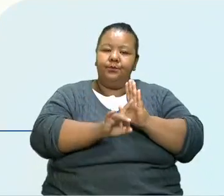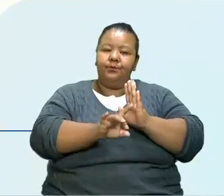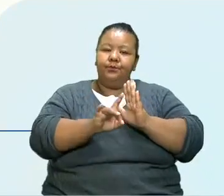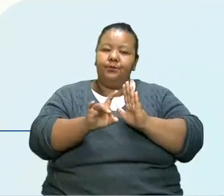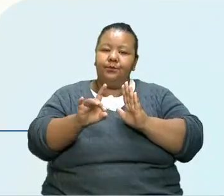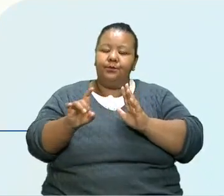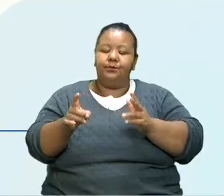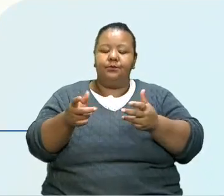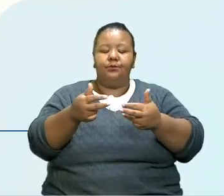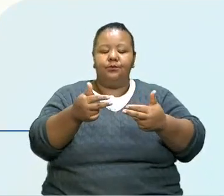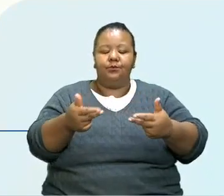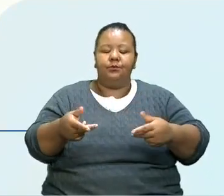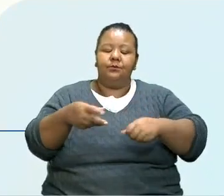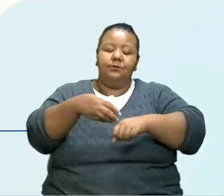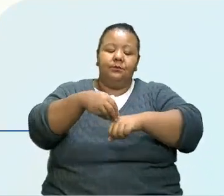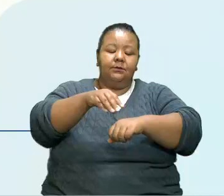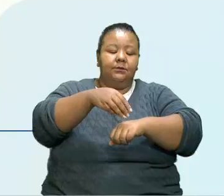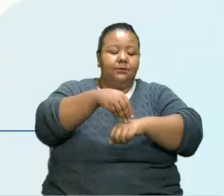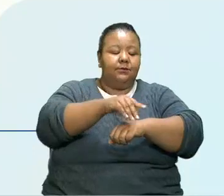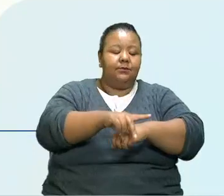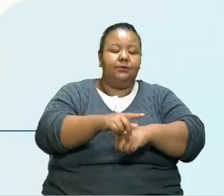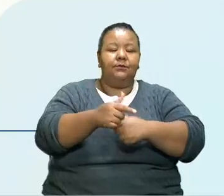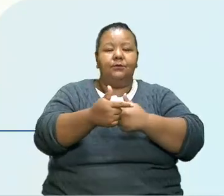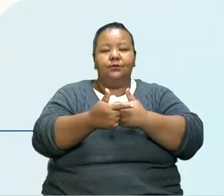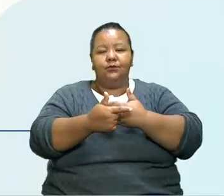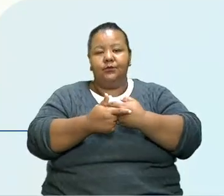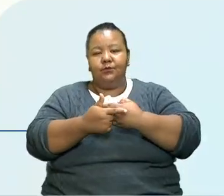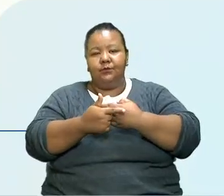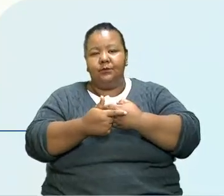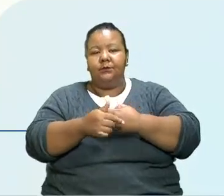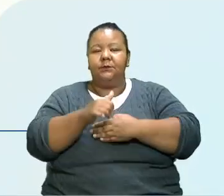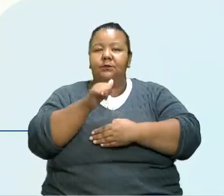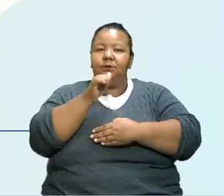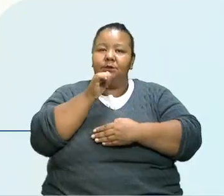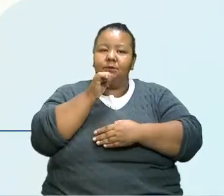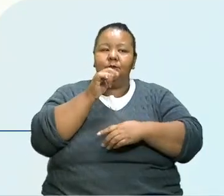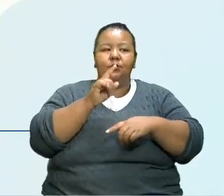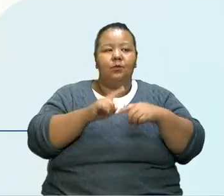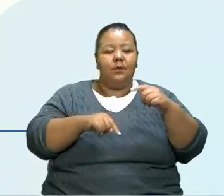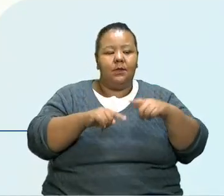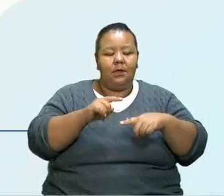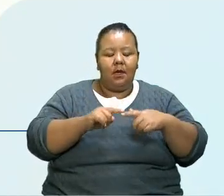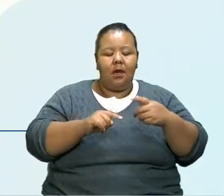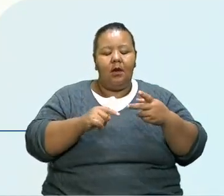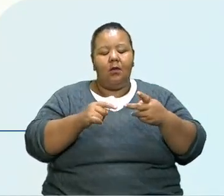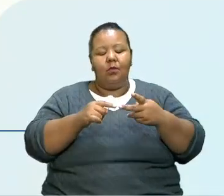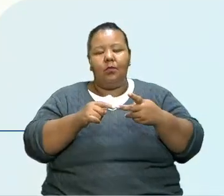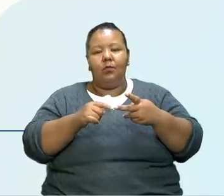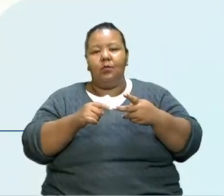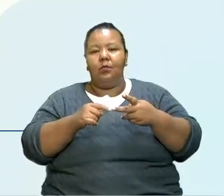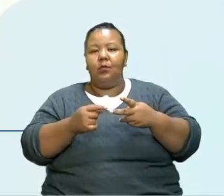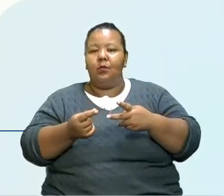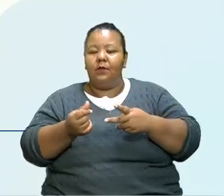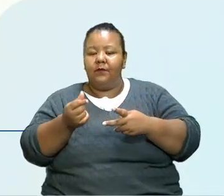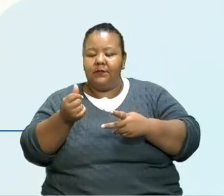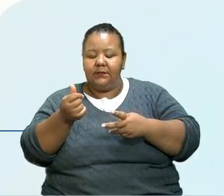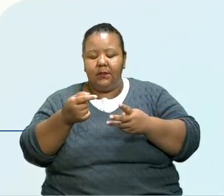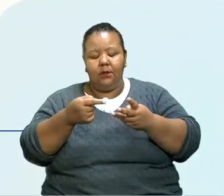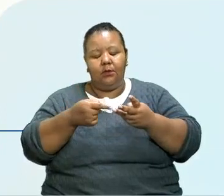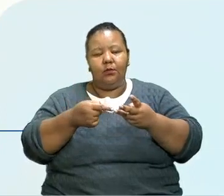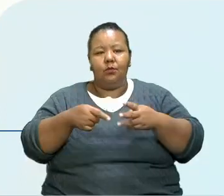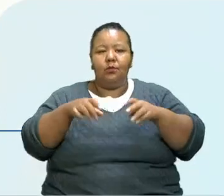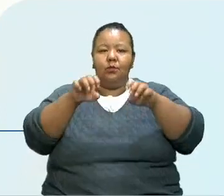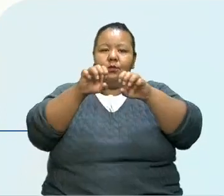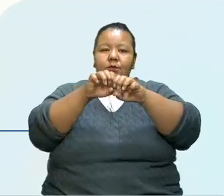função, distribuir essas funções, é juntar meus recursos materiais, meus recursos financeiros, a minha estrutura na